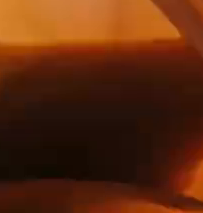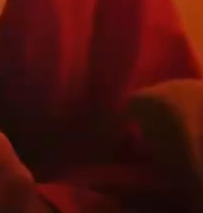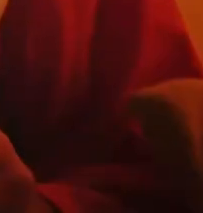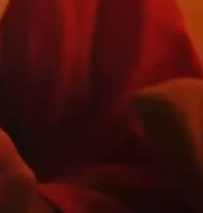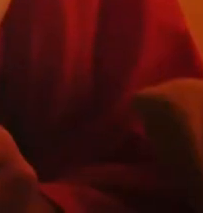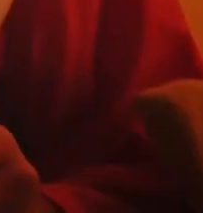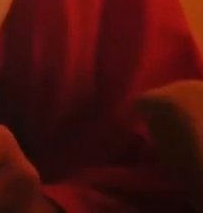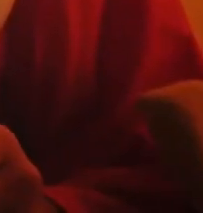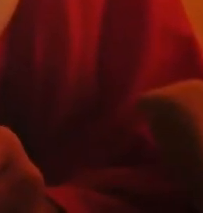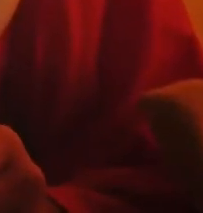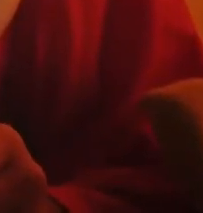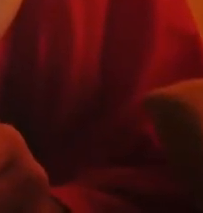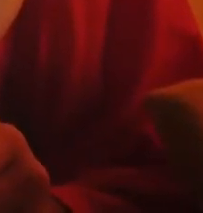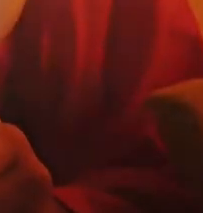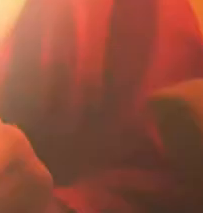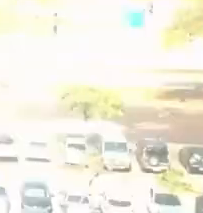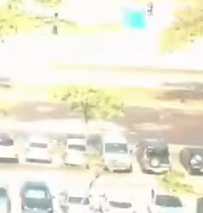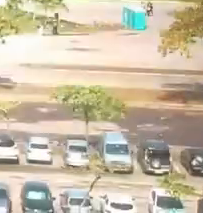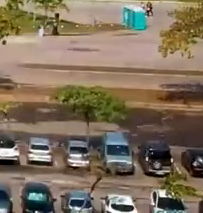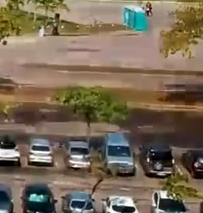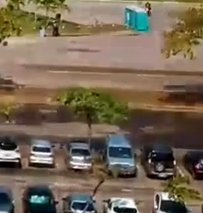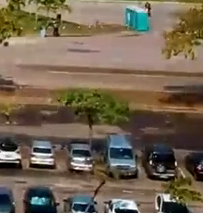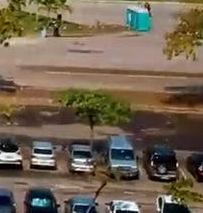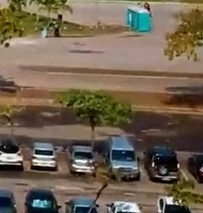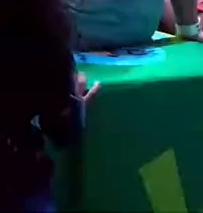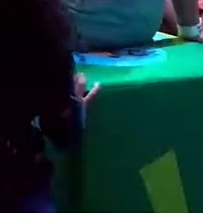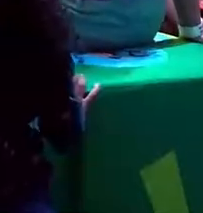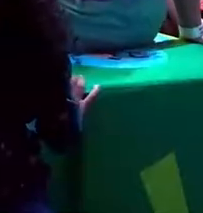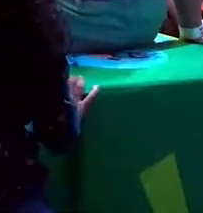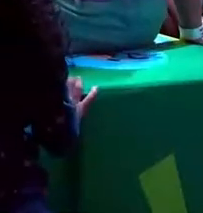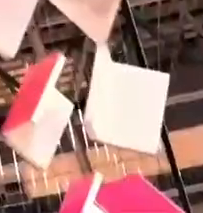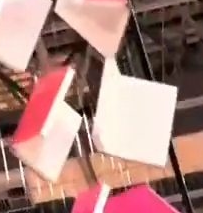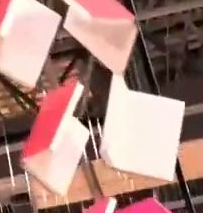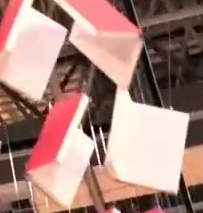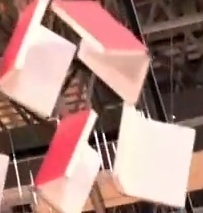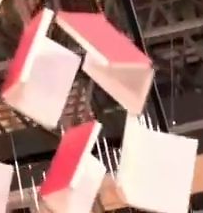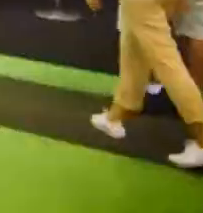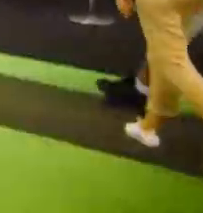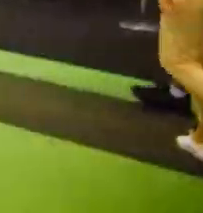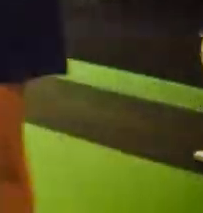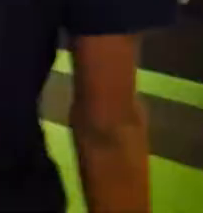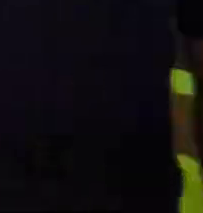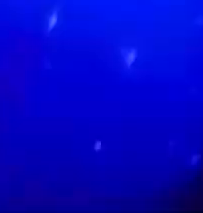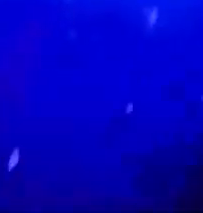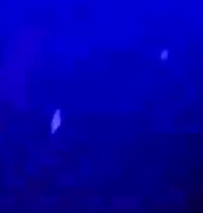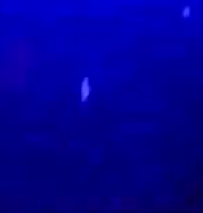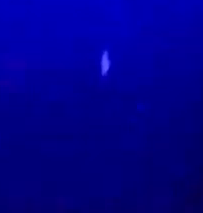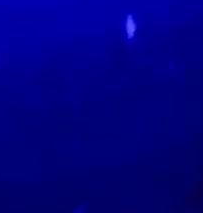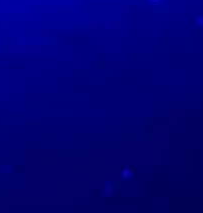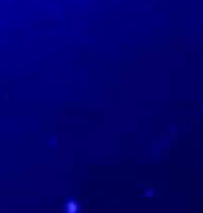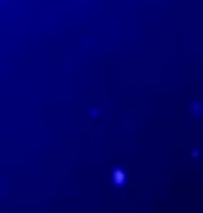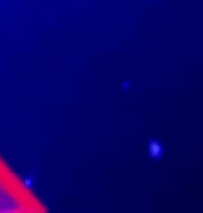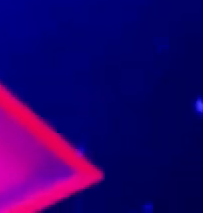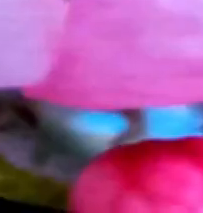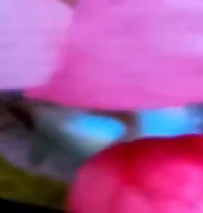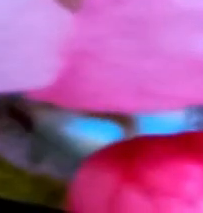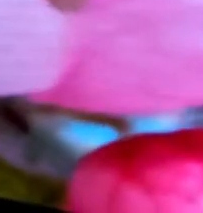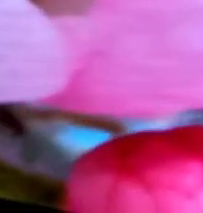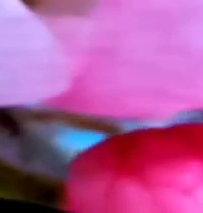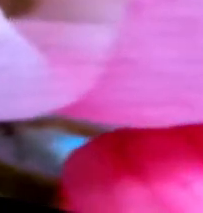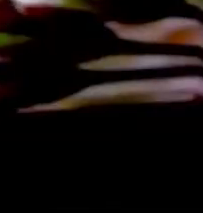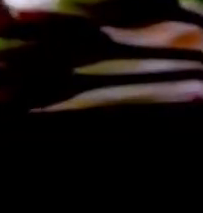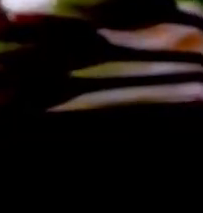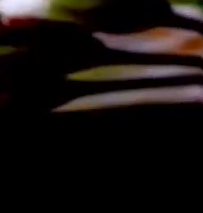diferentes de uma mesma aventura e esse Grande Encontro de narrativas e de momentos inesquecíveis está chegando